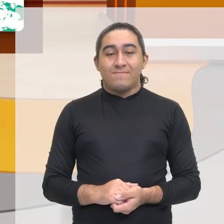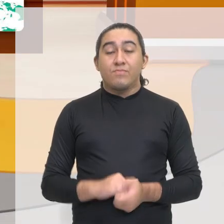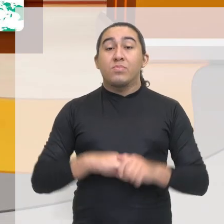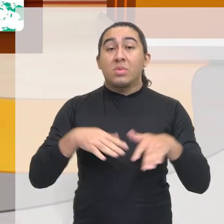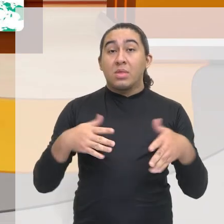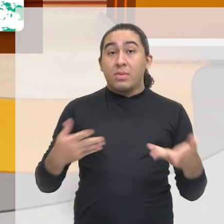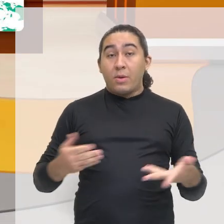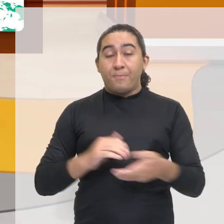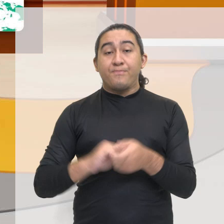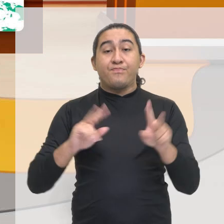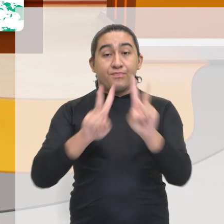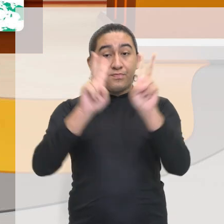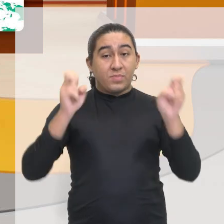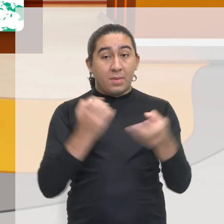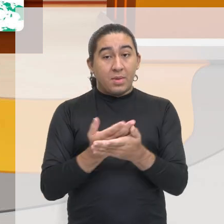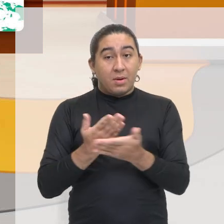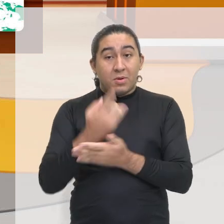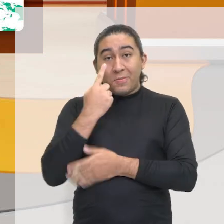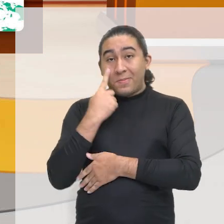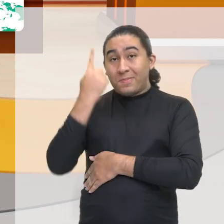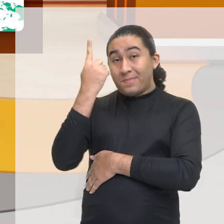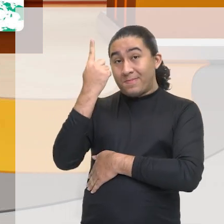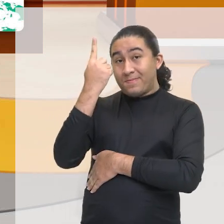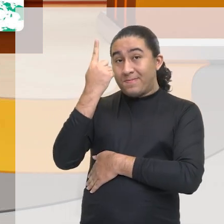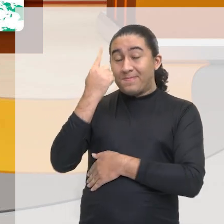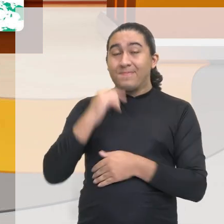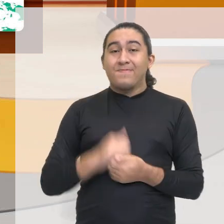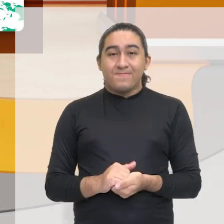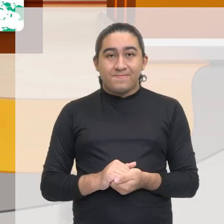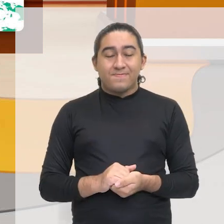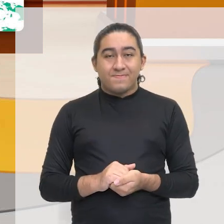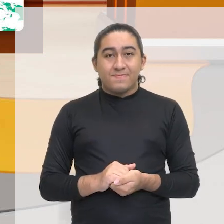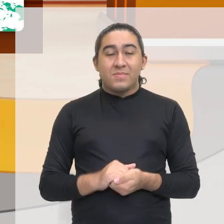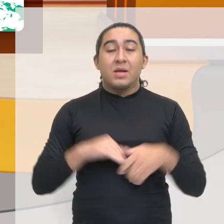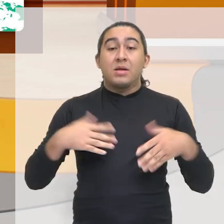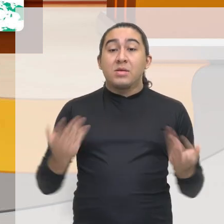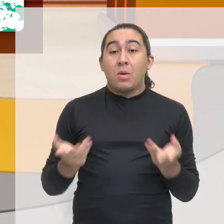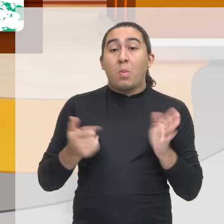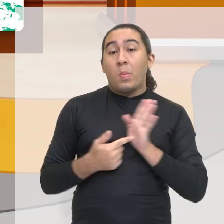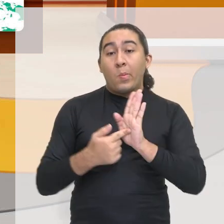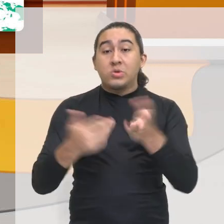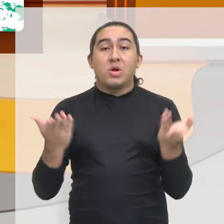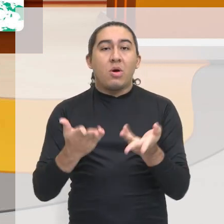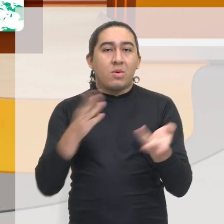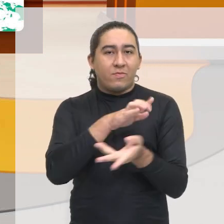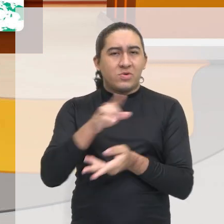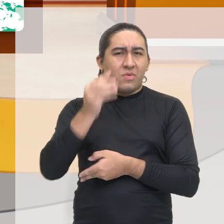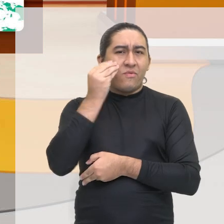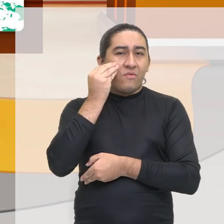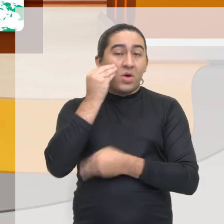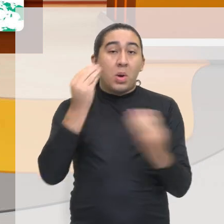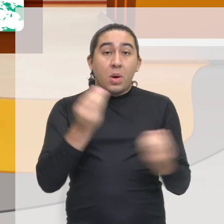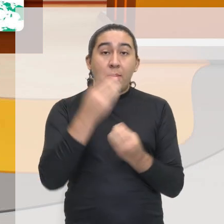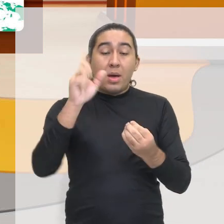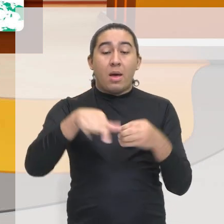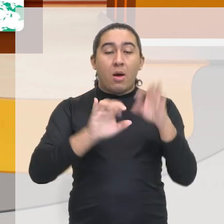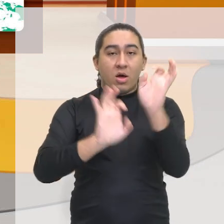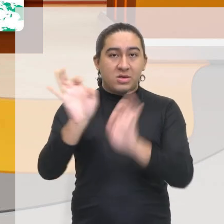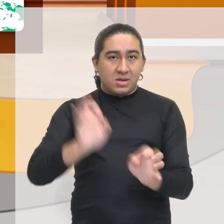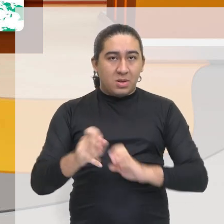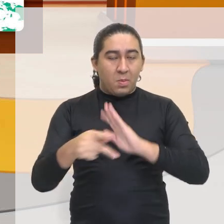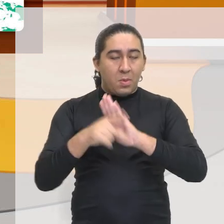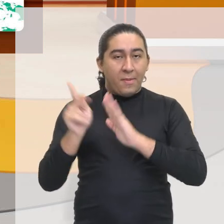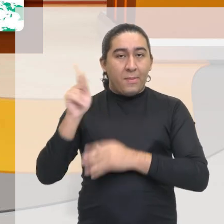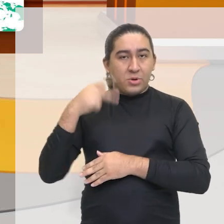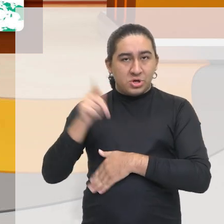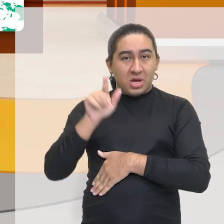Queridos, o tema desta aula, descolonização da Ásia. Trouxemos aqui para vocês um mapa político do território